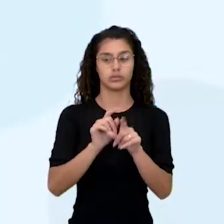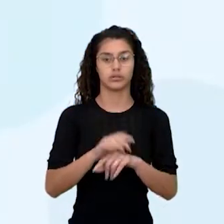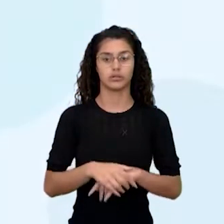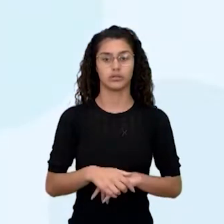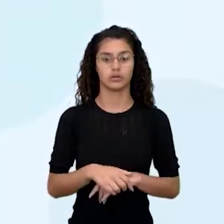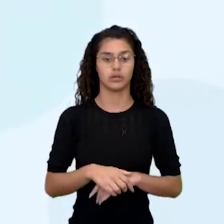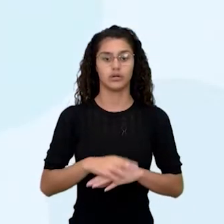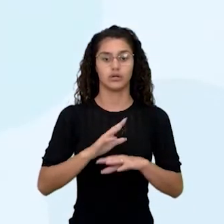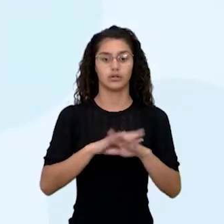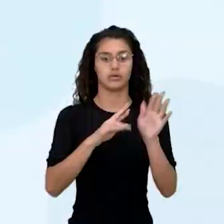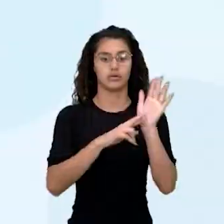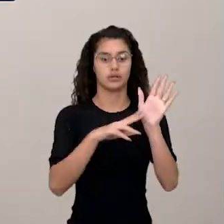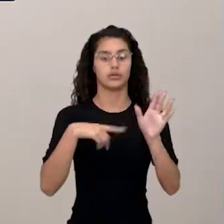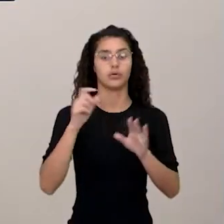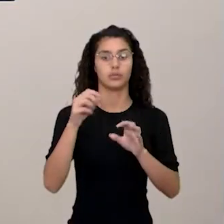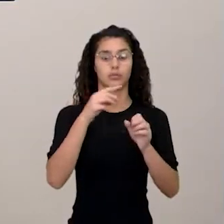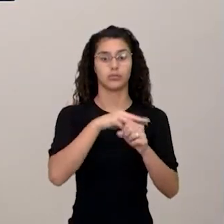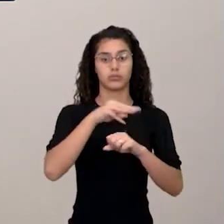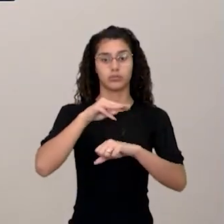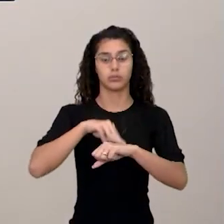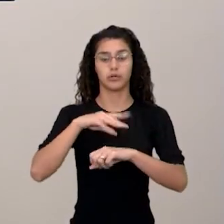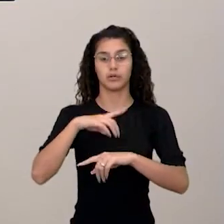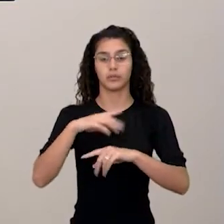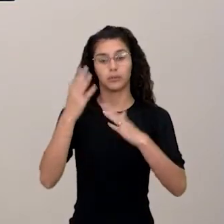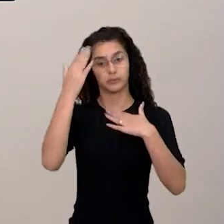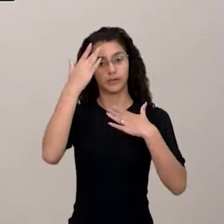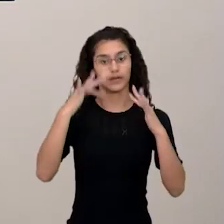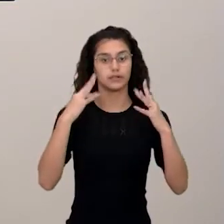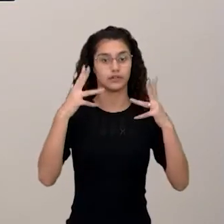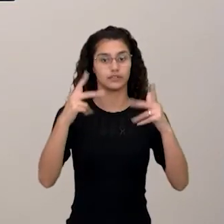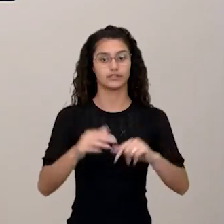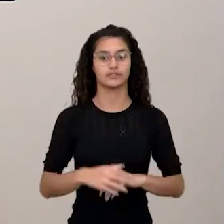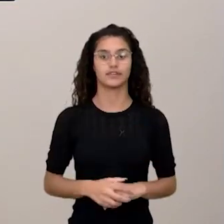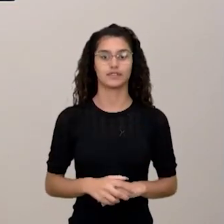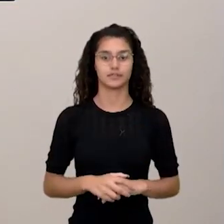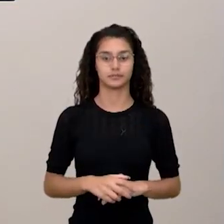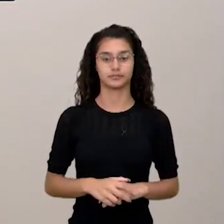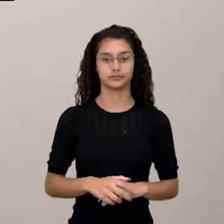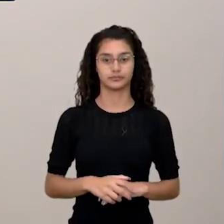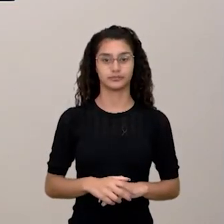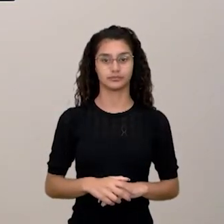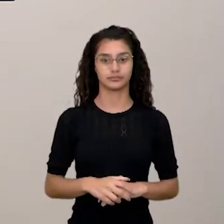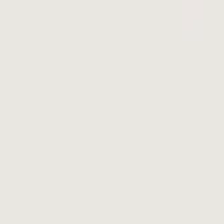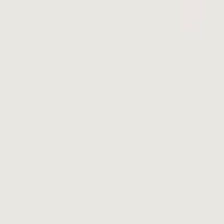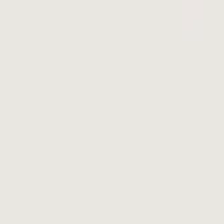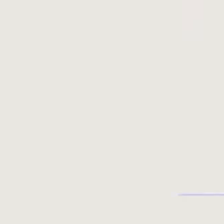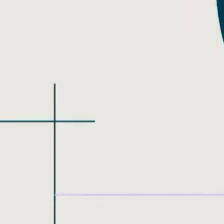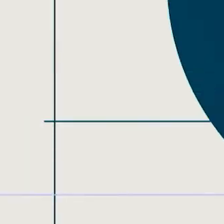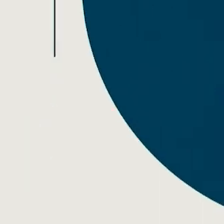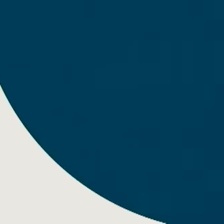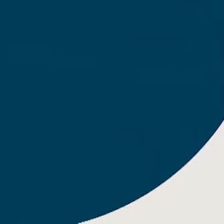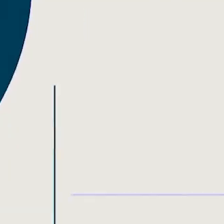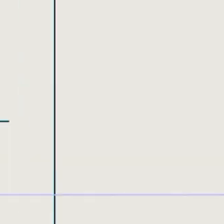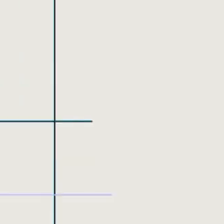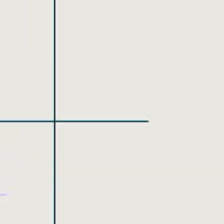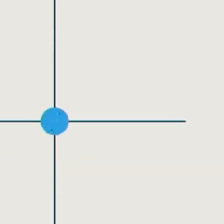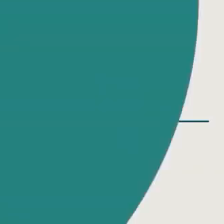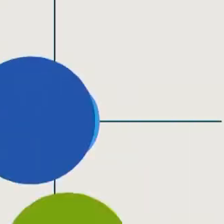Eu aguardo vocês aí no segundo momento. Muito obrigada a todos.